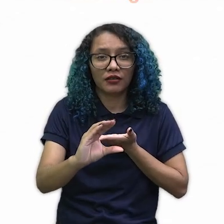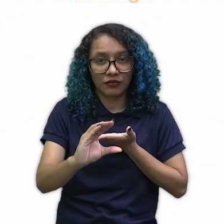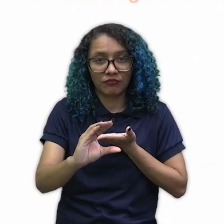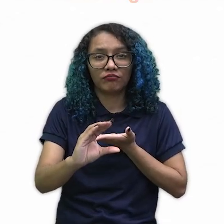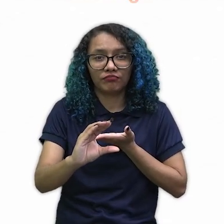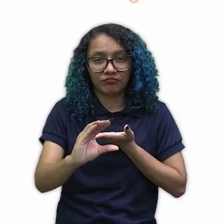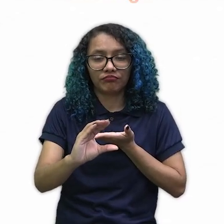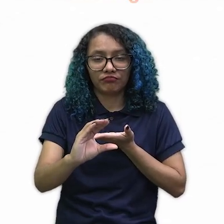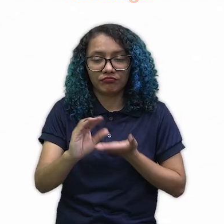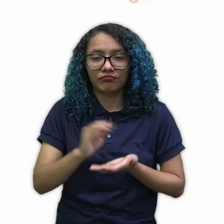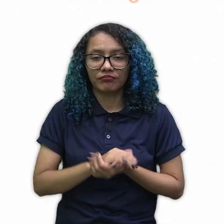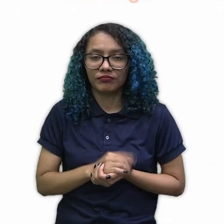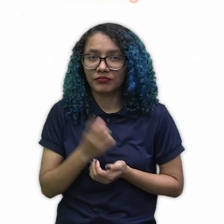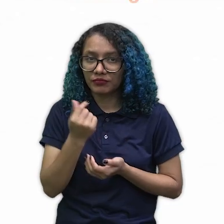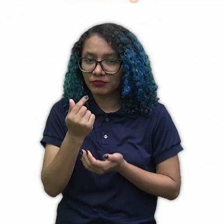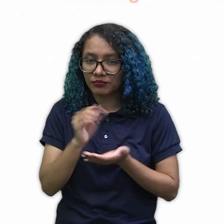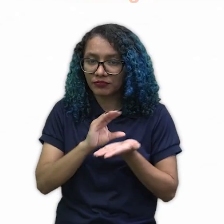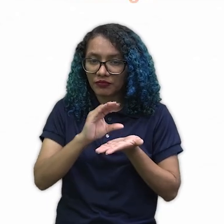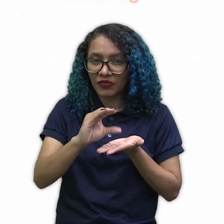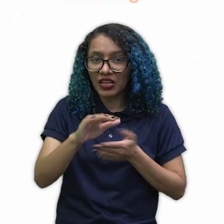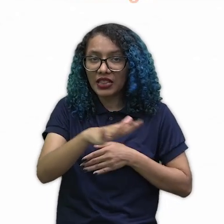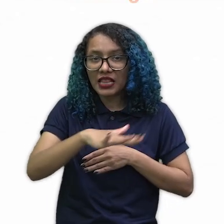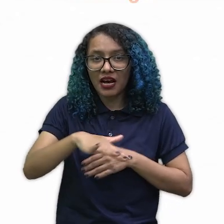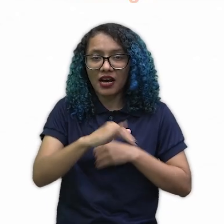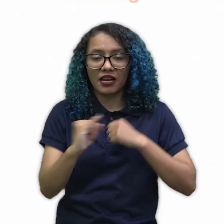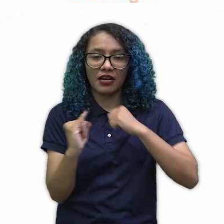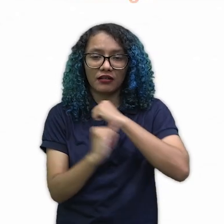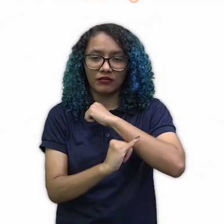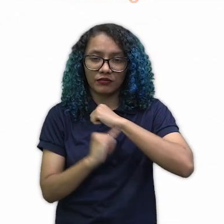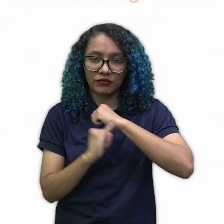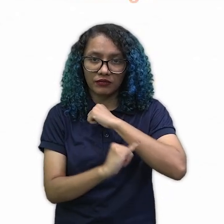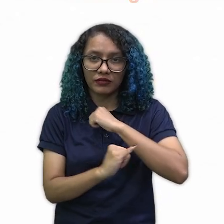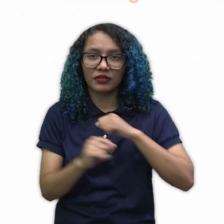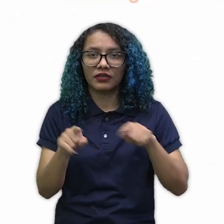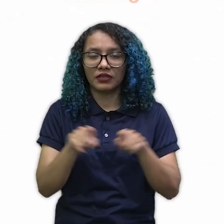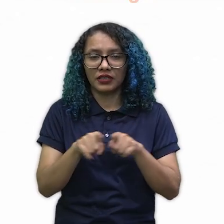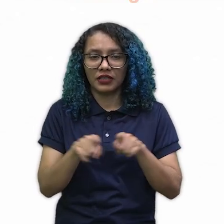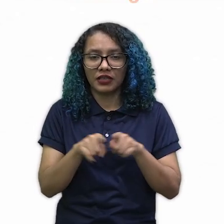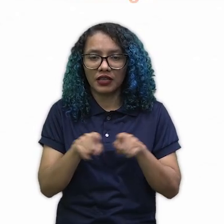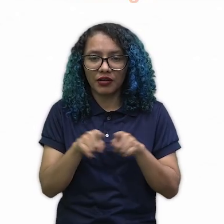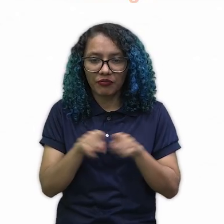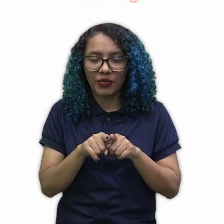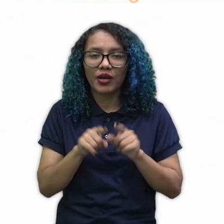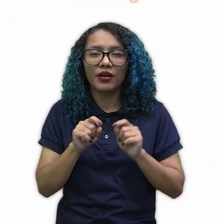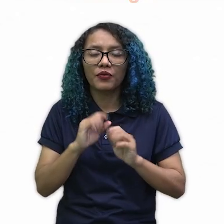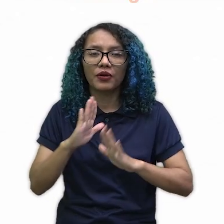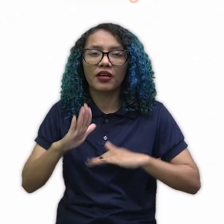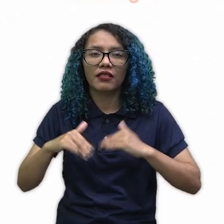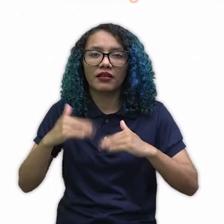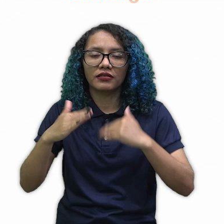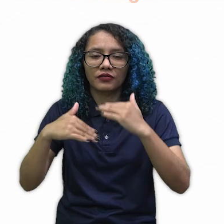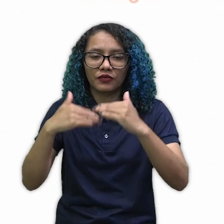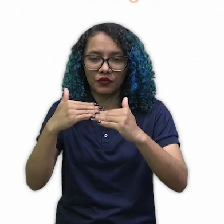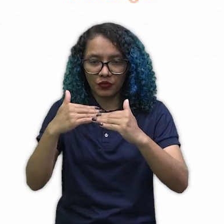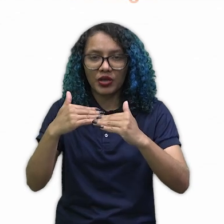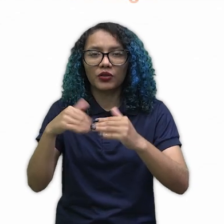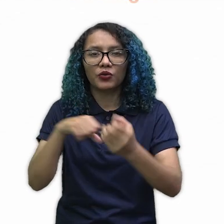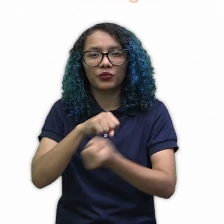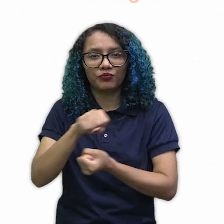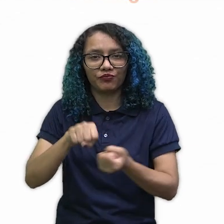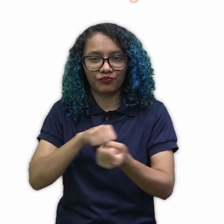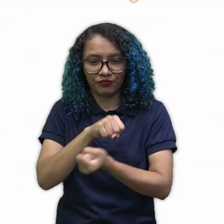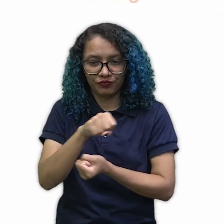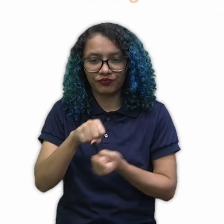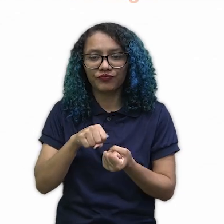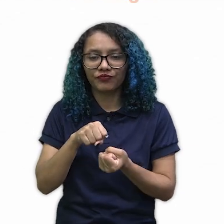a investimento na parte da infraestrutura e também no desenvolvimento